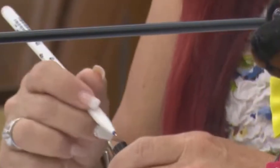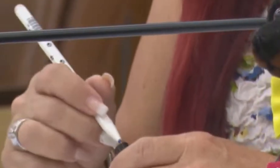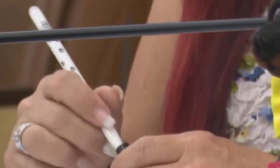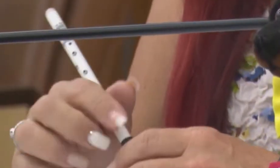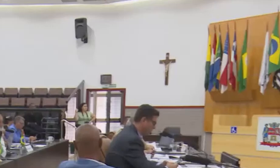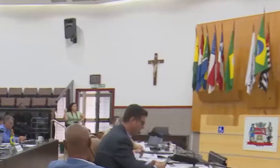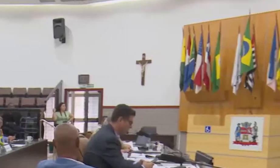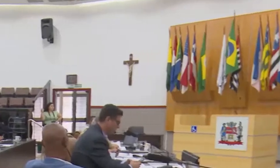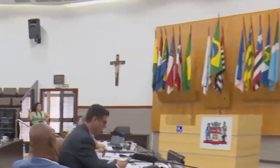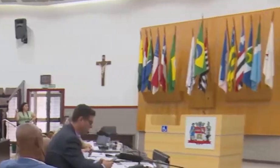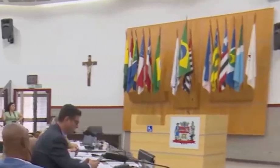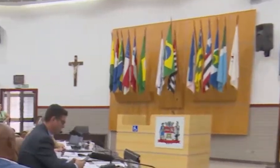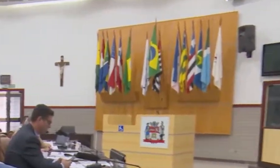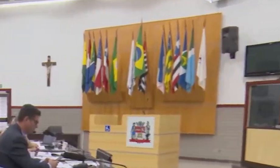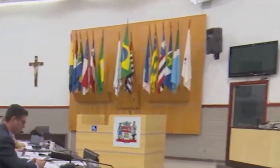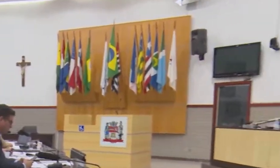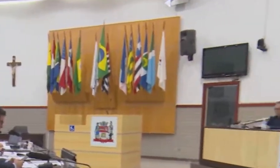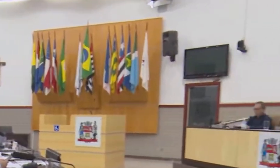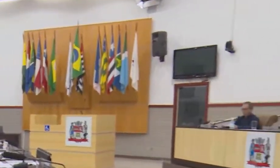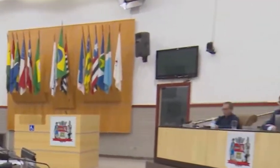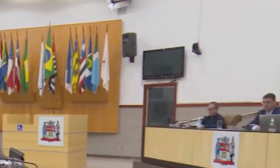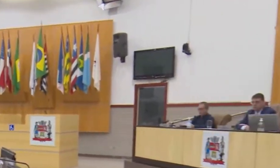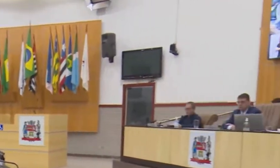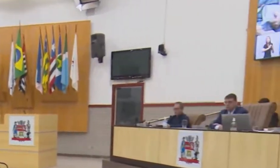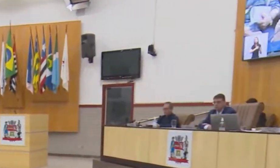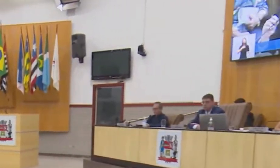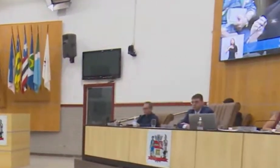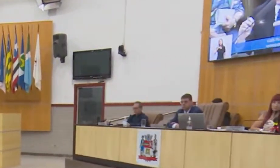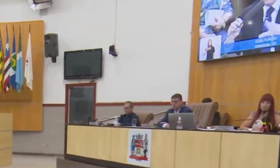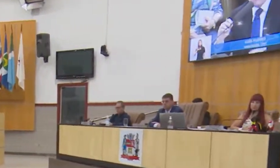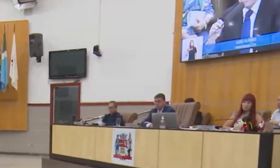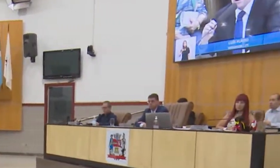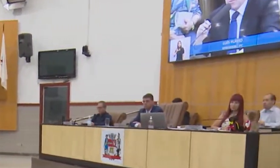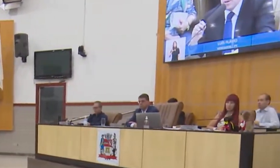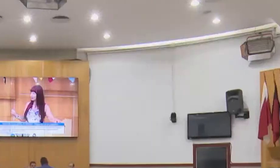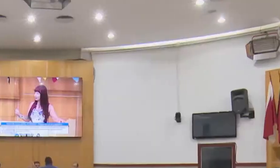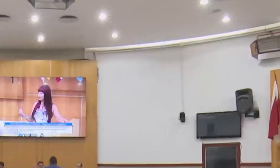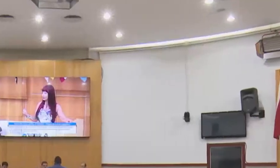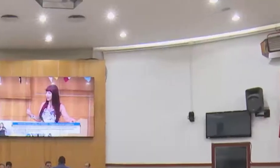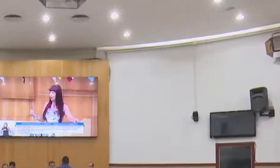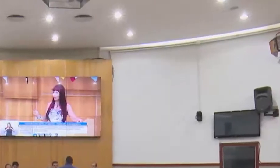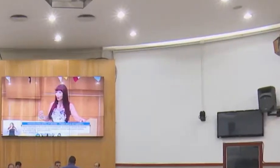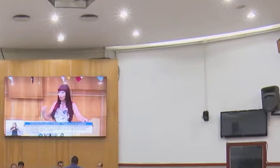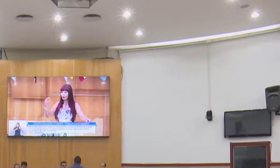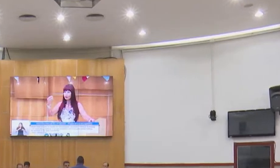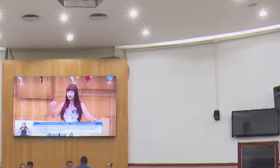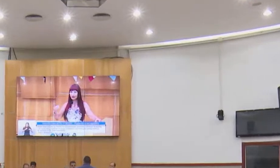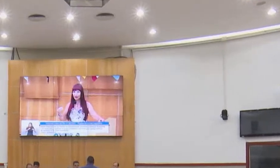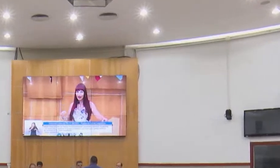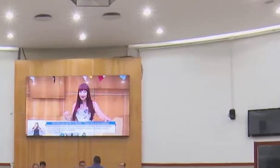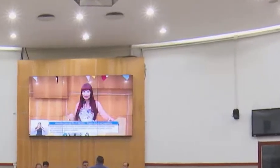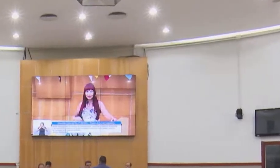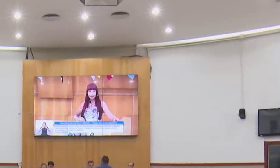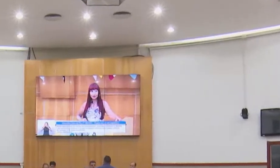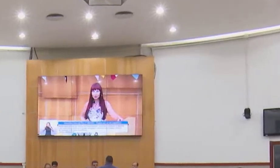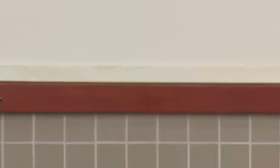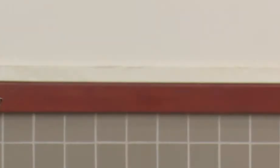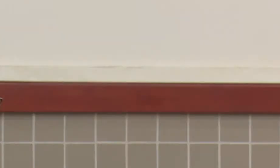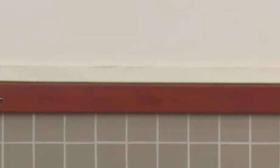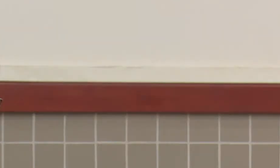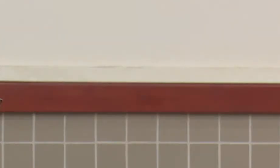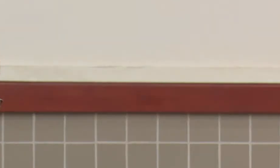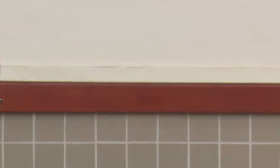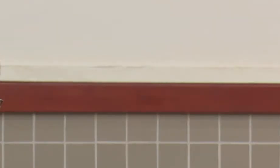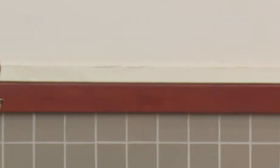por unanimidade e aguarda sanção ou veto do prefeito Isaías Santana. O segundo e último projeto discutido foi